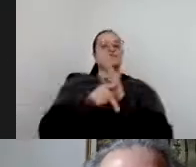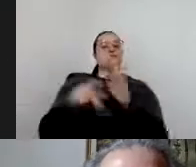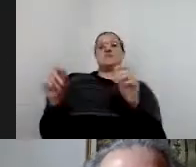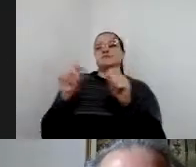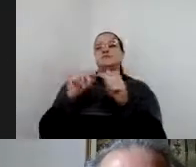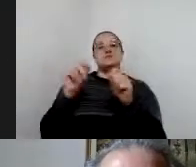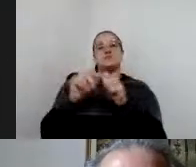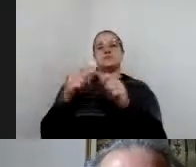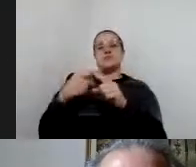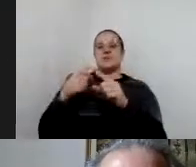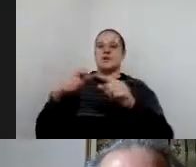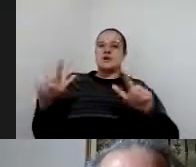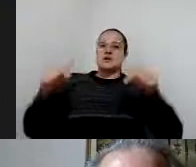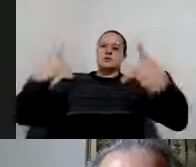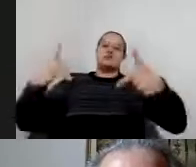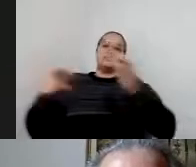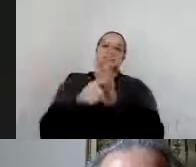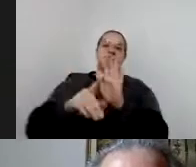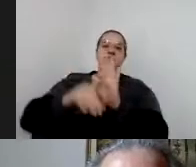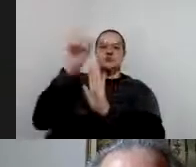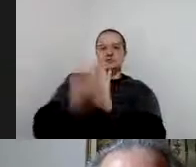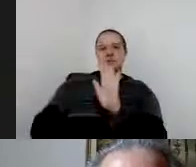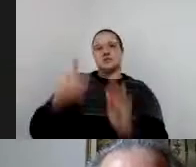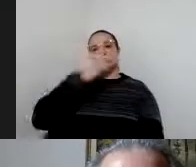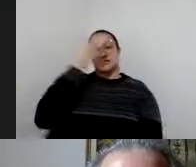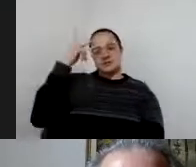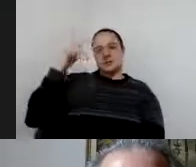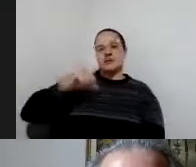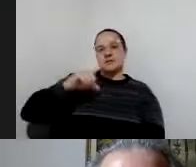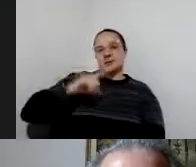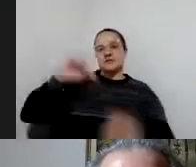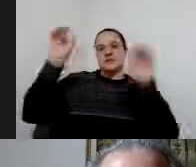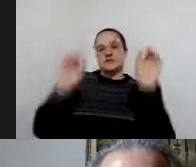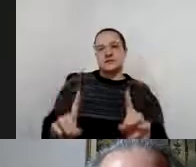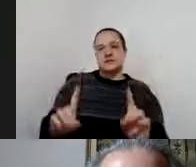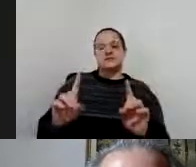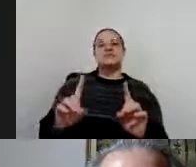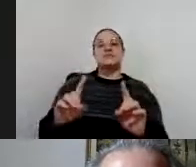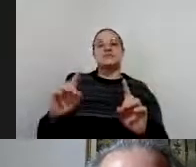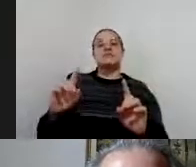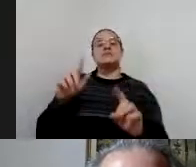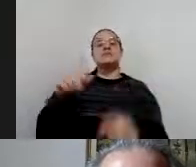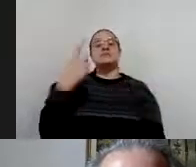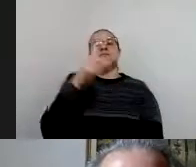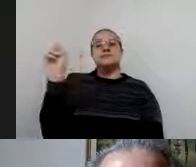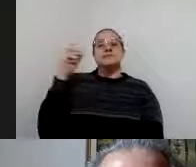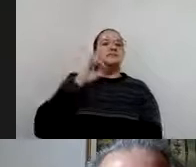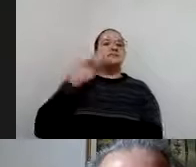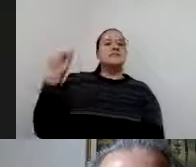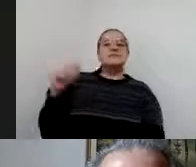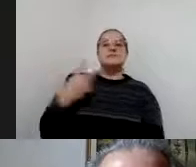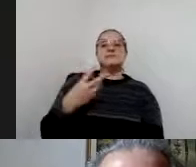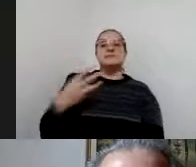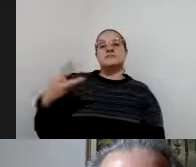avançar a luta pelos direitos das pessoas com deficiência. E, por fim, no dia 23, ainda teremos o lançamento do livro